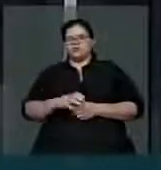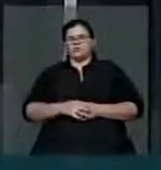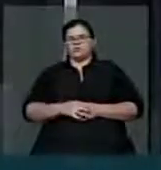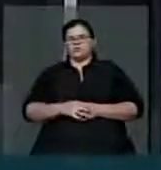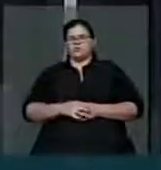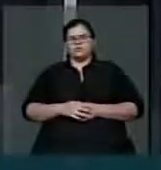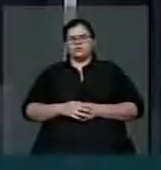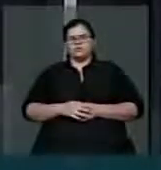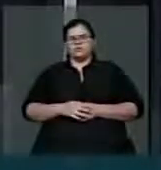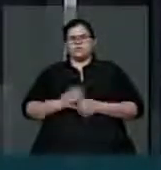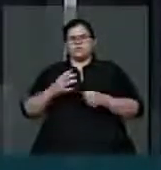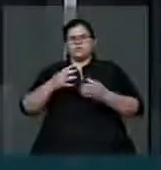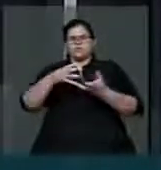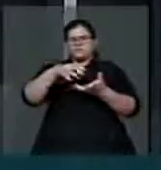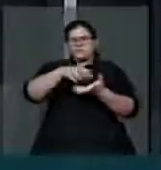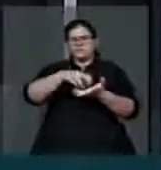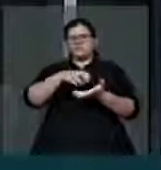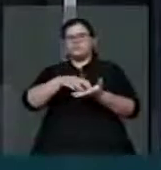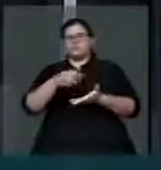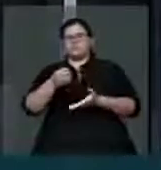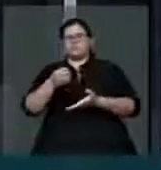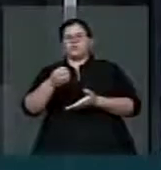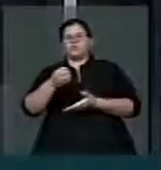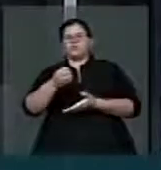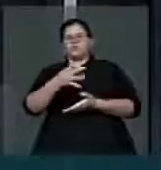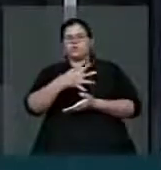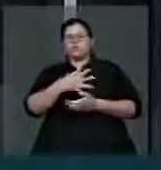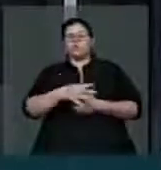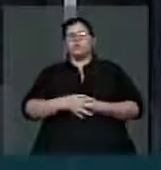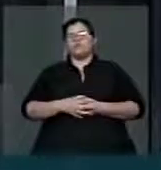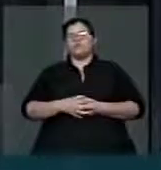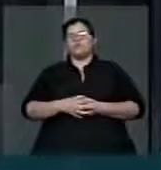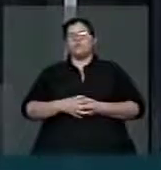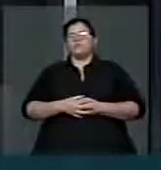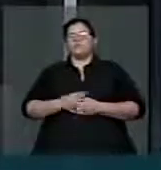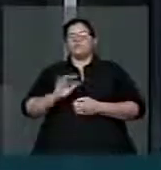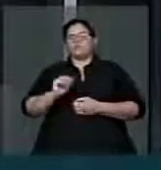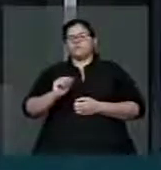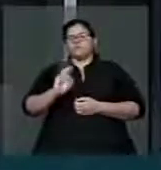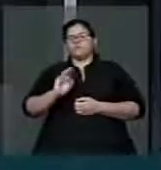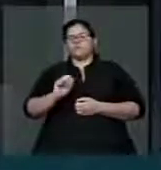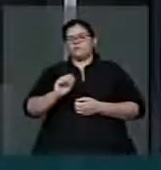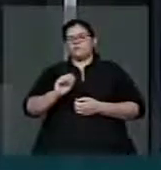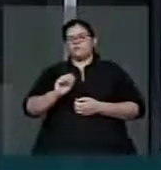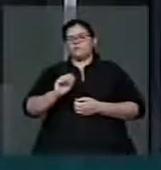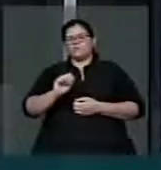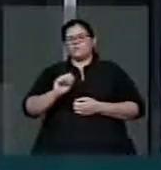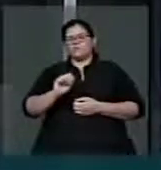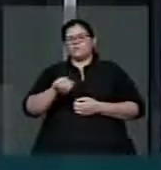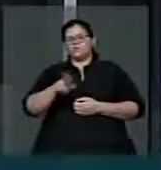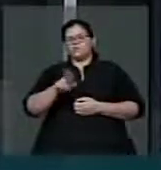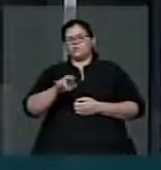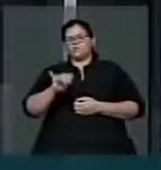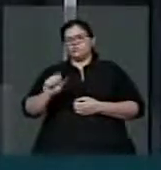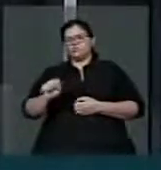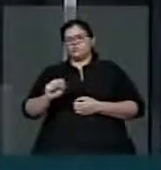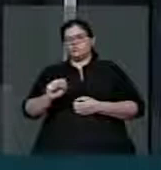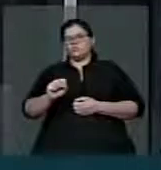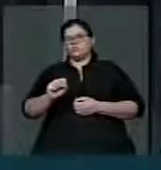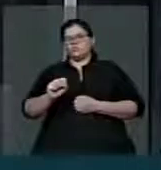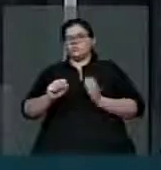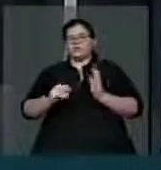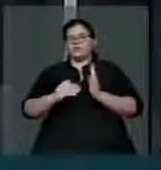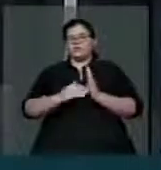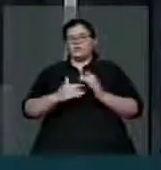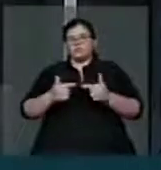2 anos por camponeses pobres do movimento de trabalhadores rurais sem terra, numa terra considerada devoluta